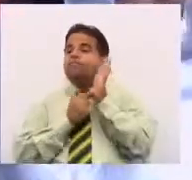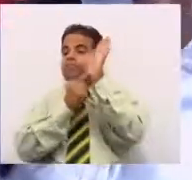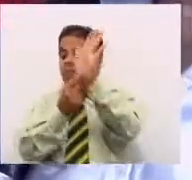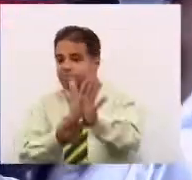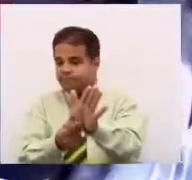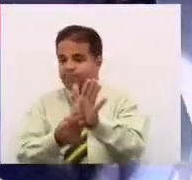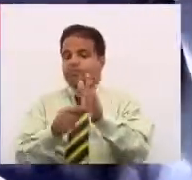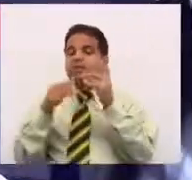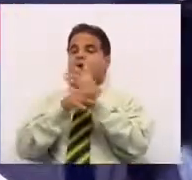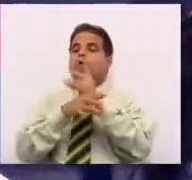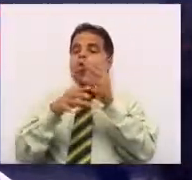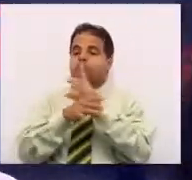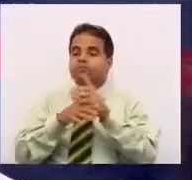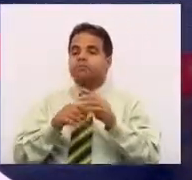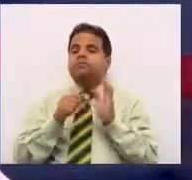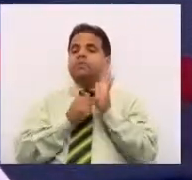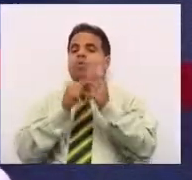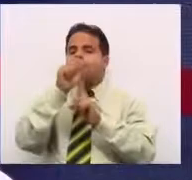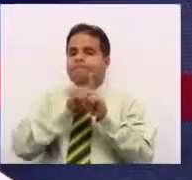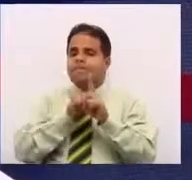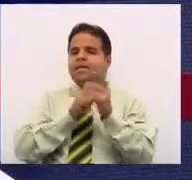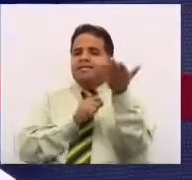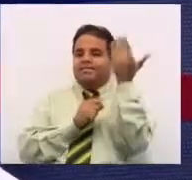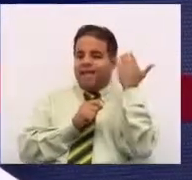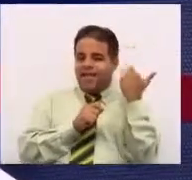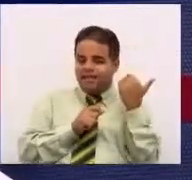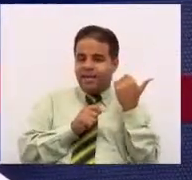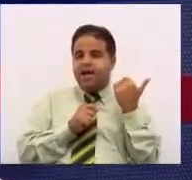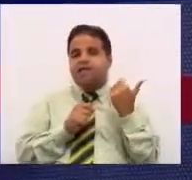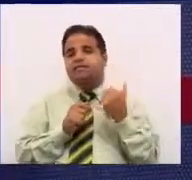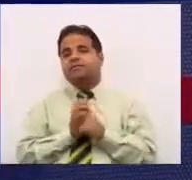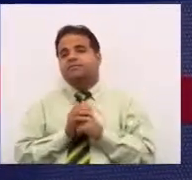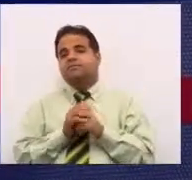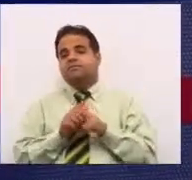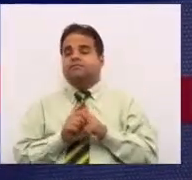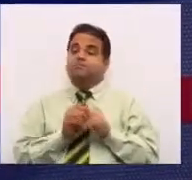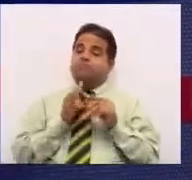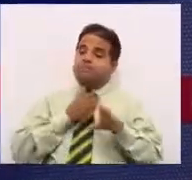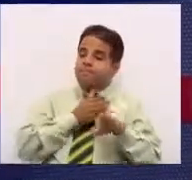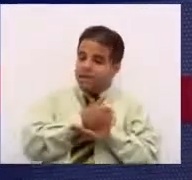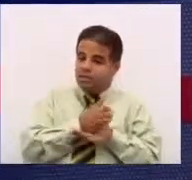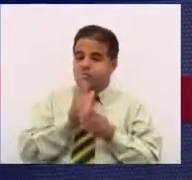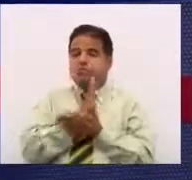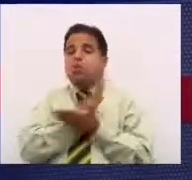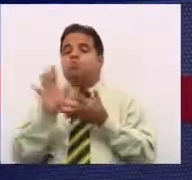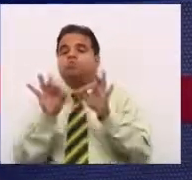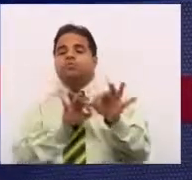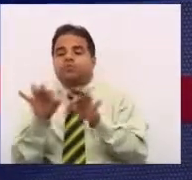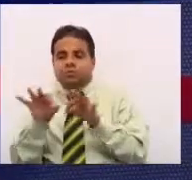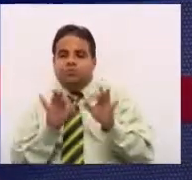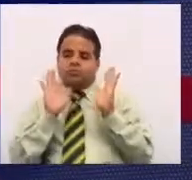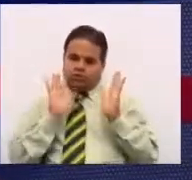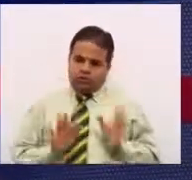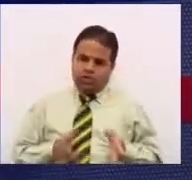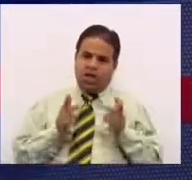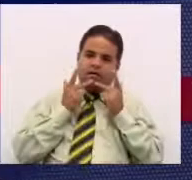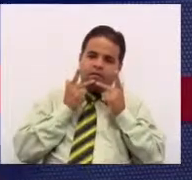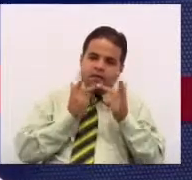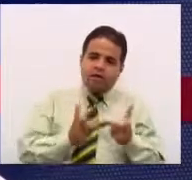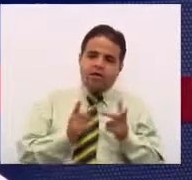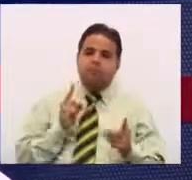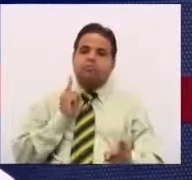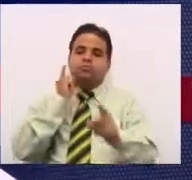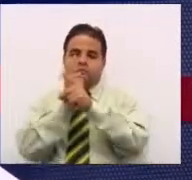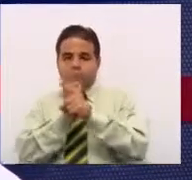apresentado ao Conselho há um mês atrás, aproximadamente, e passou por alguns ajustes, como já foi dito aqui no